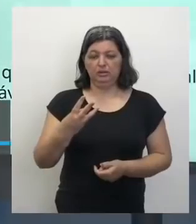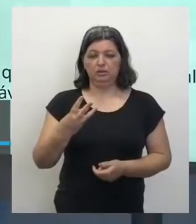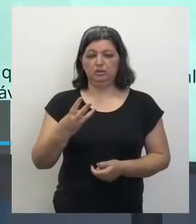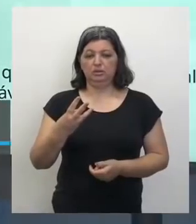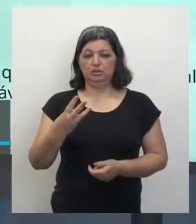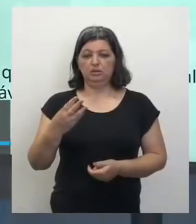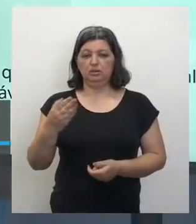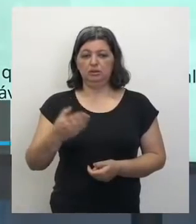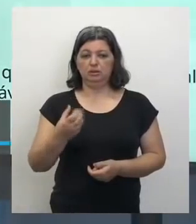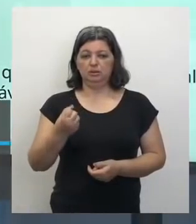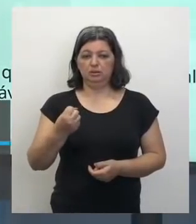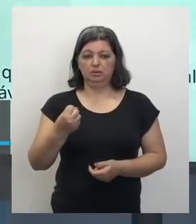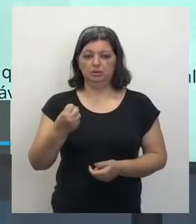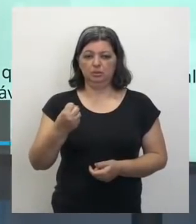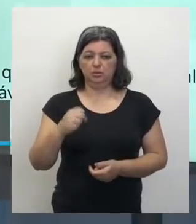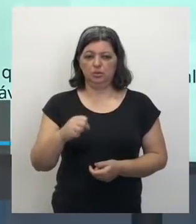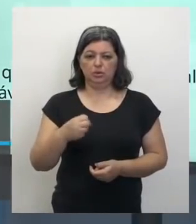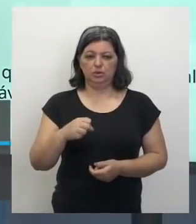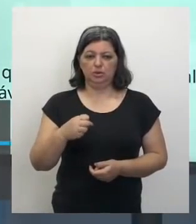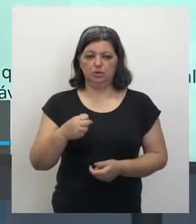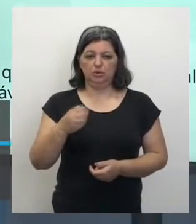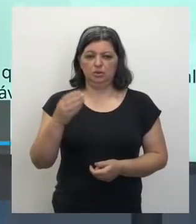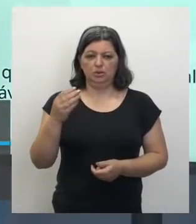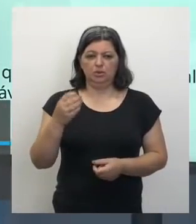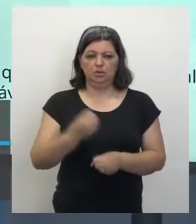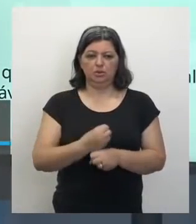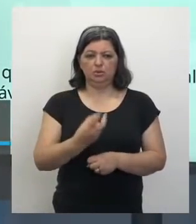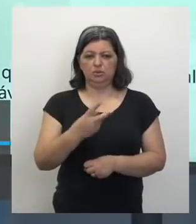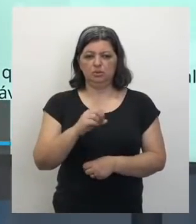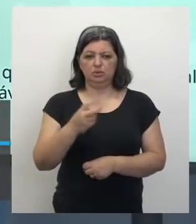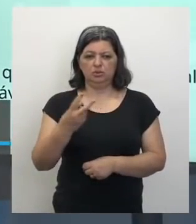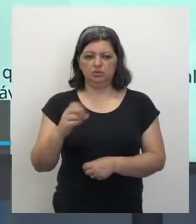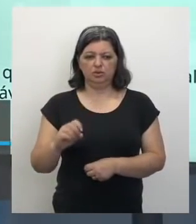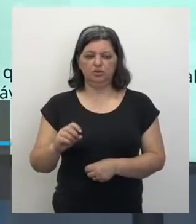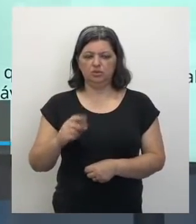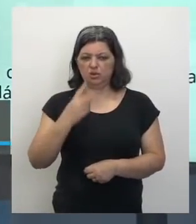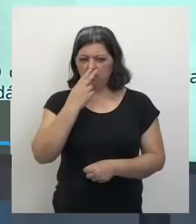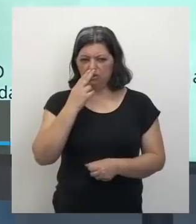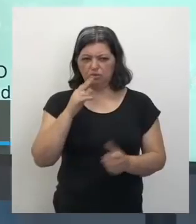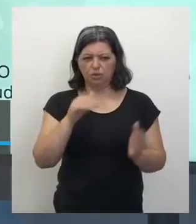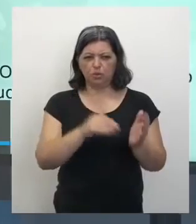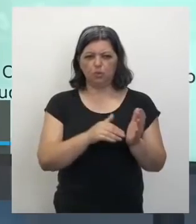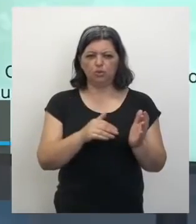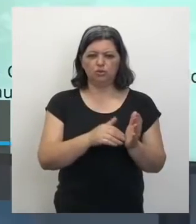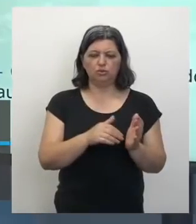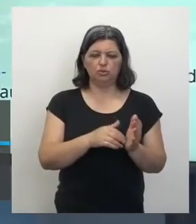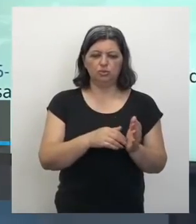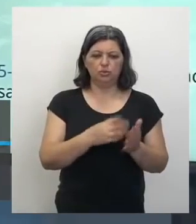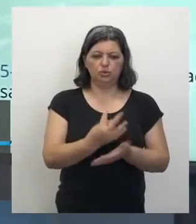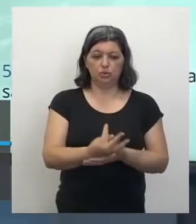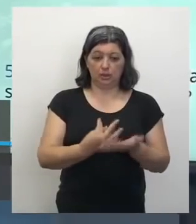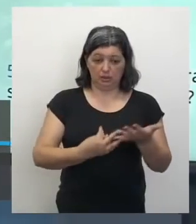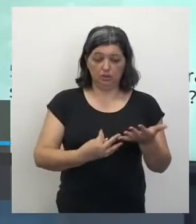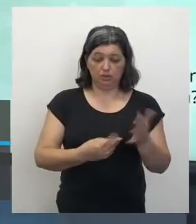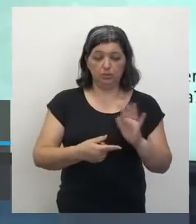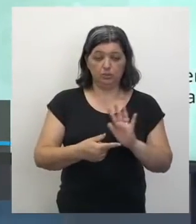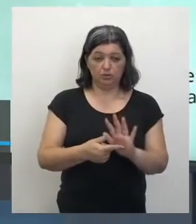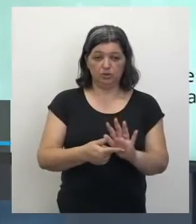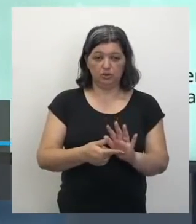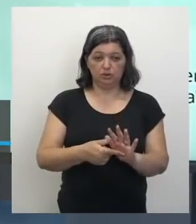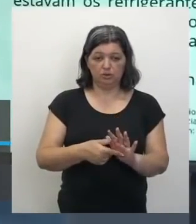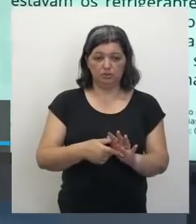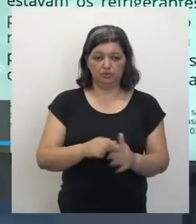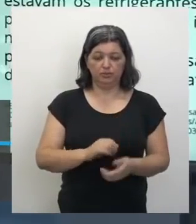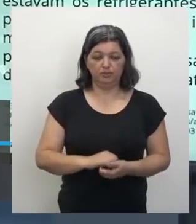13/8/2020, mas nós tivemos 2 períodos. Coloca para mim, acho que é no último, produção, do texto. Eu não